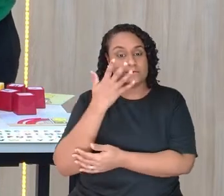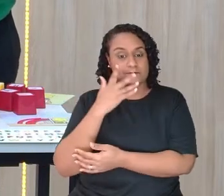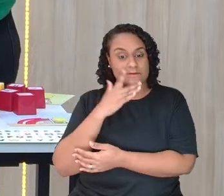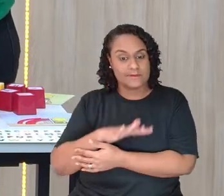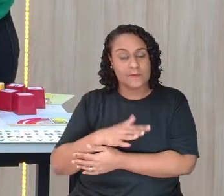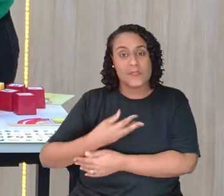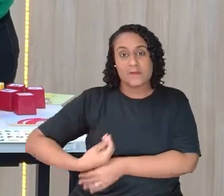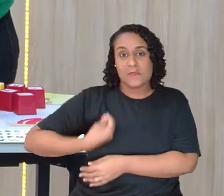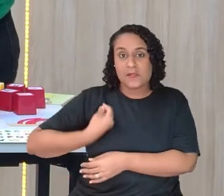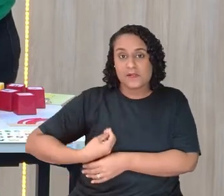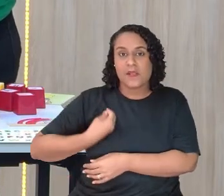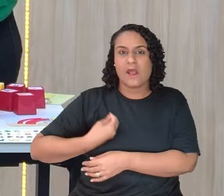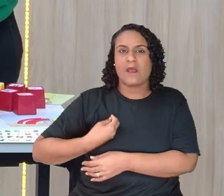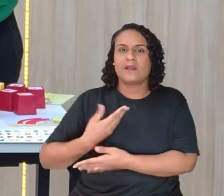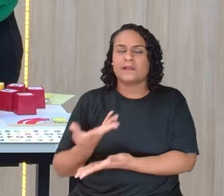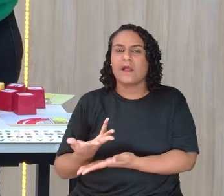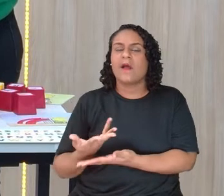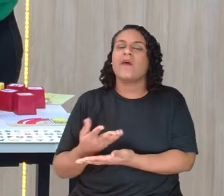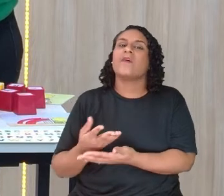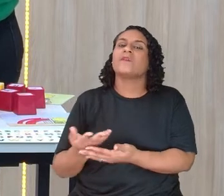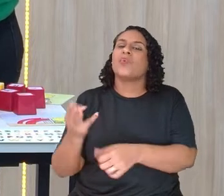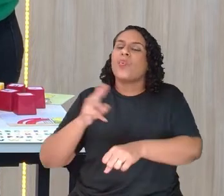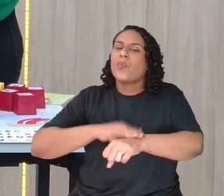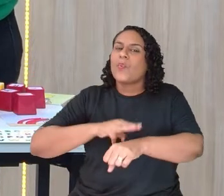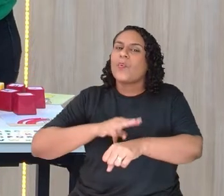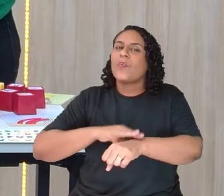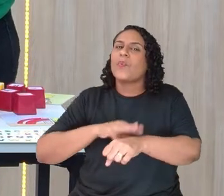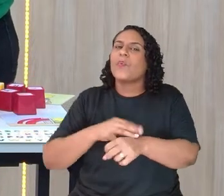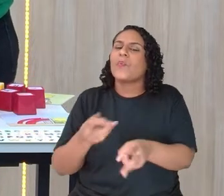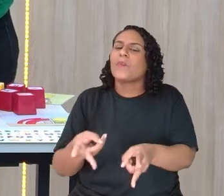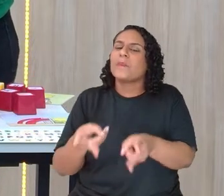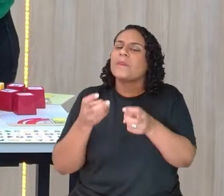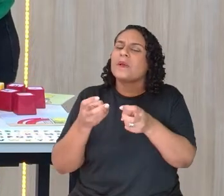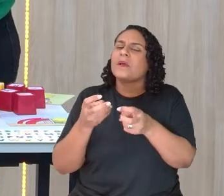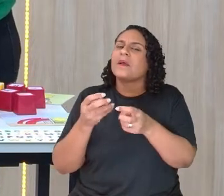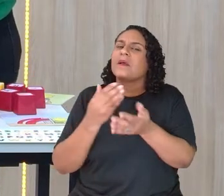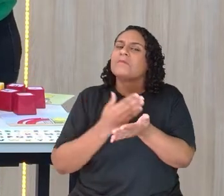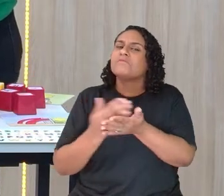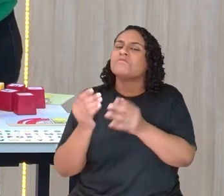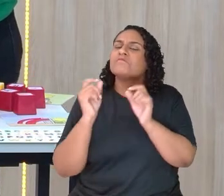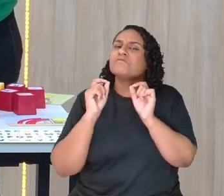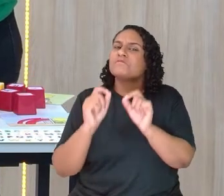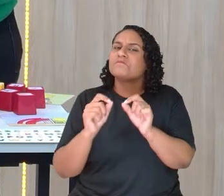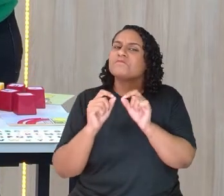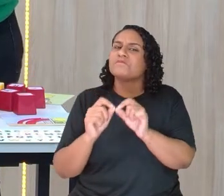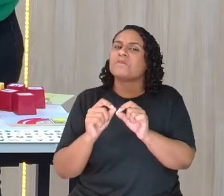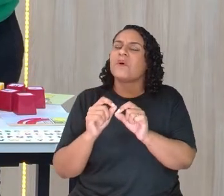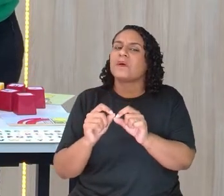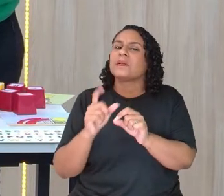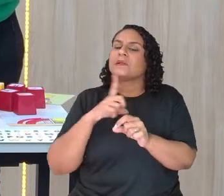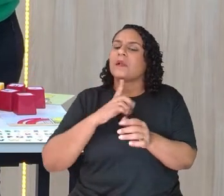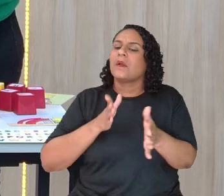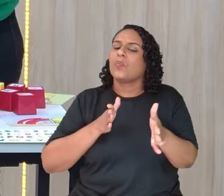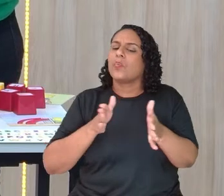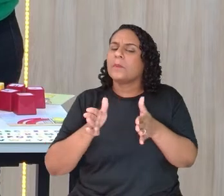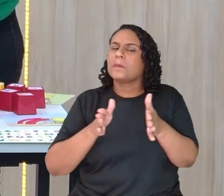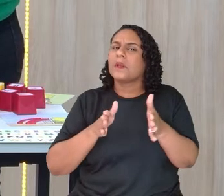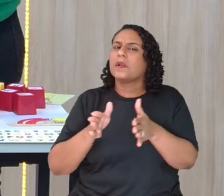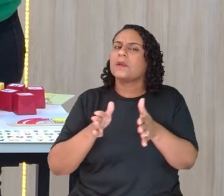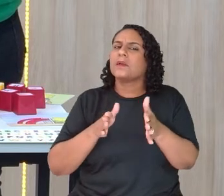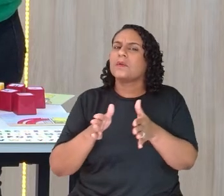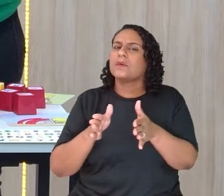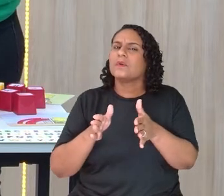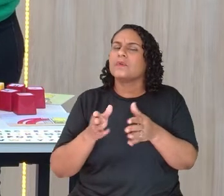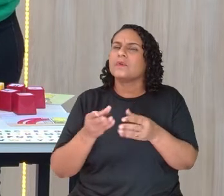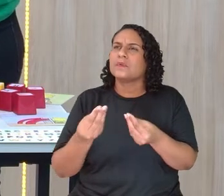ali, vivenciando esse momento, ele começa a perceber que existe um intervalo. E